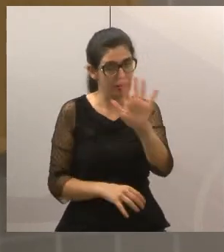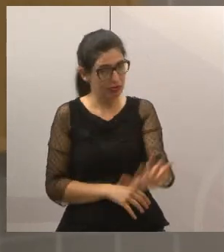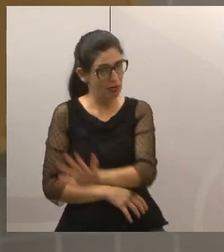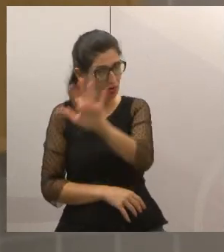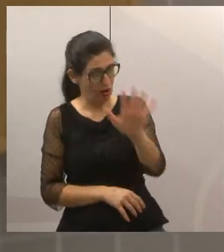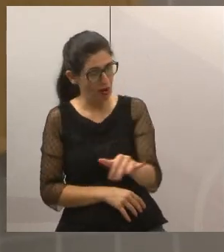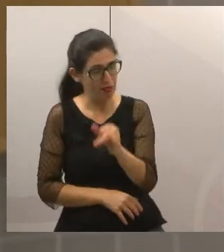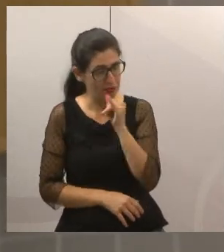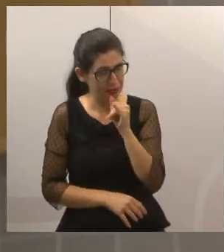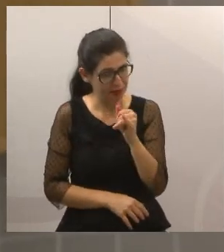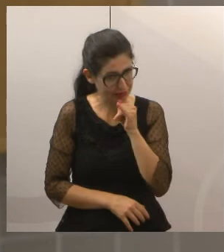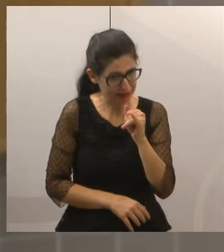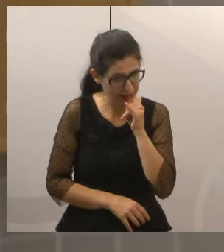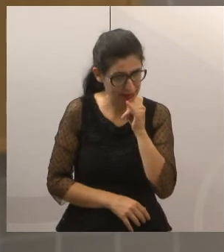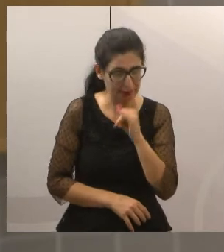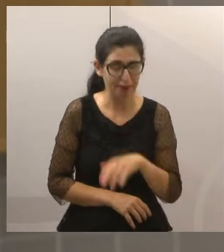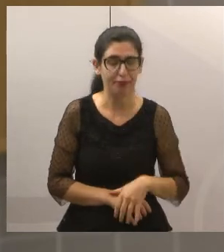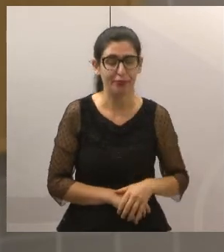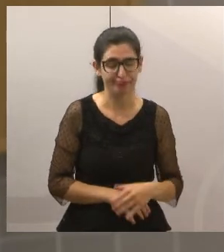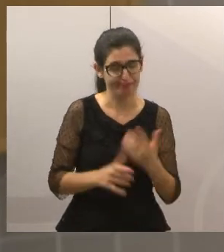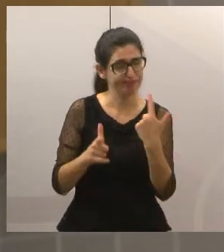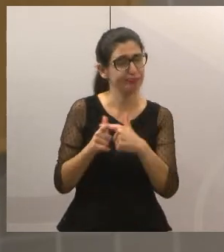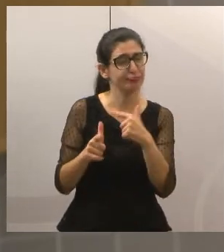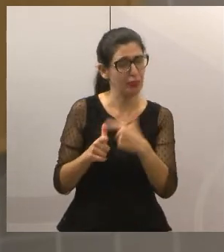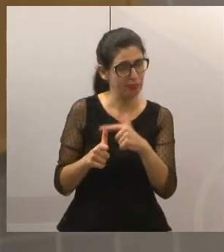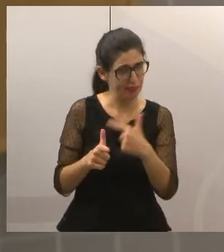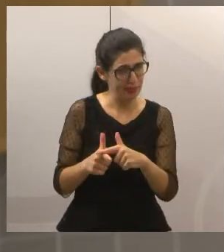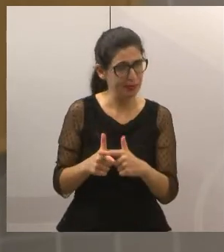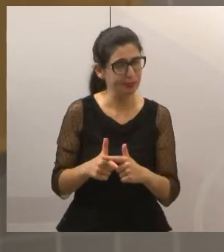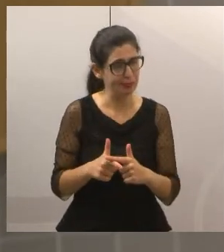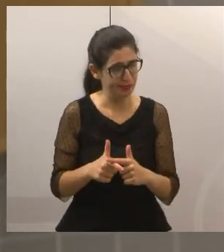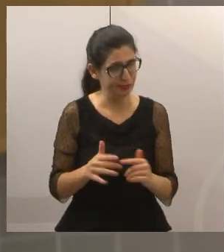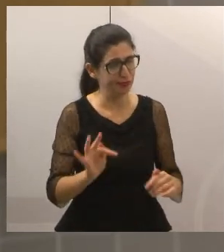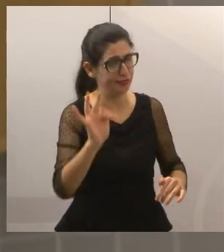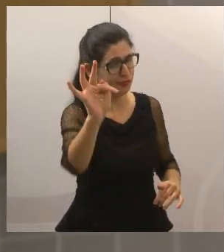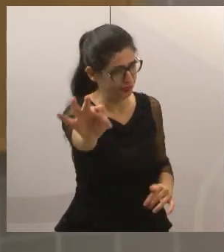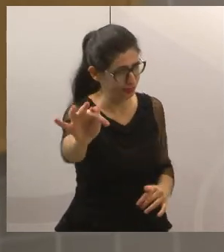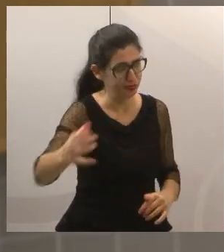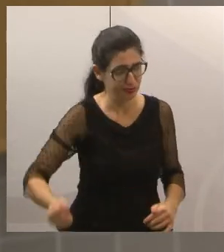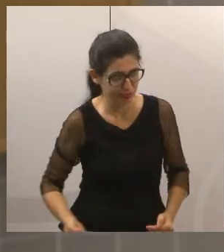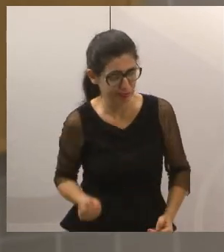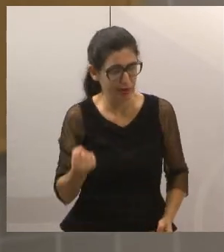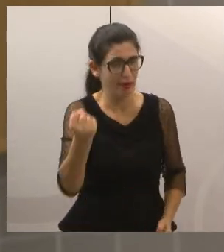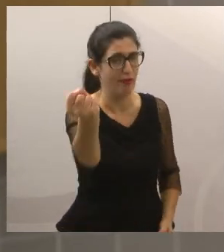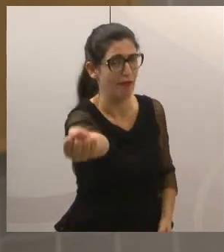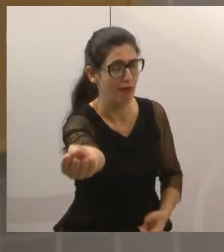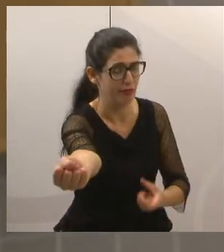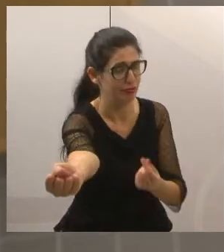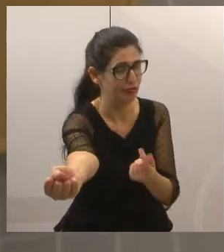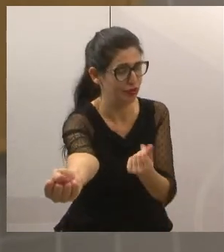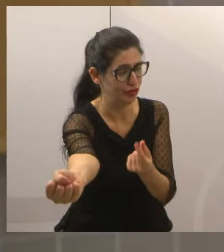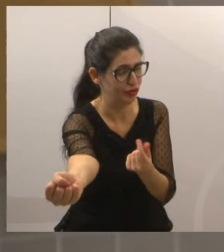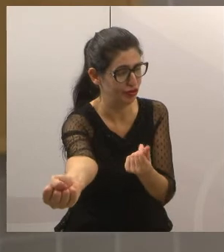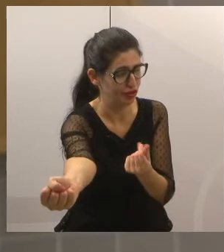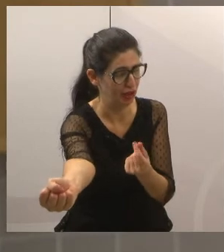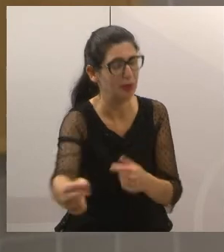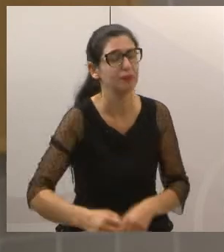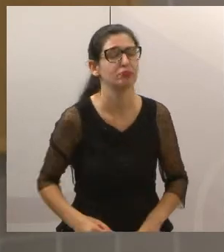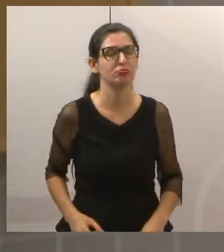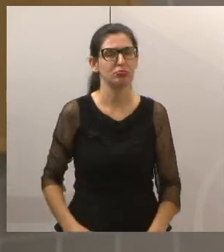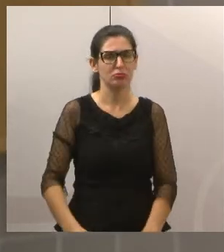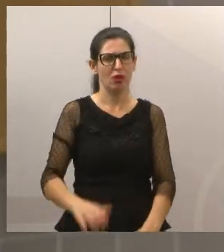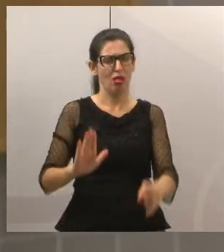a entidade, inclusive, pode ter problema no futuro e ter que devolver esse dinheiro. Então, existe uma certa rigorosidade